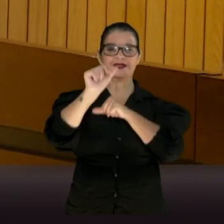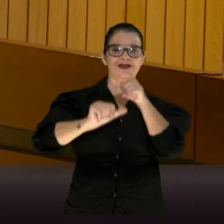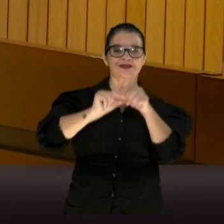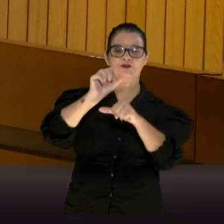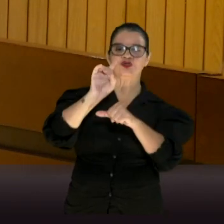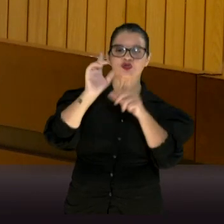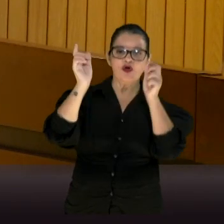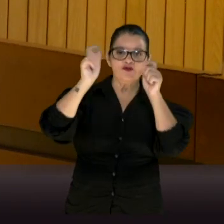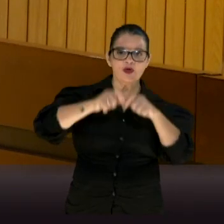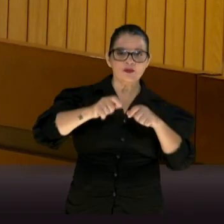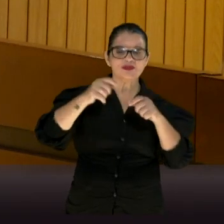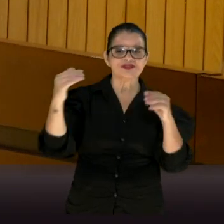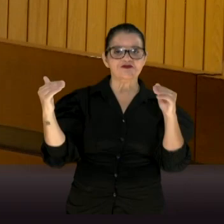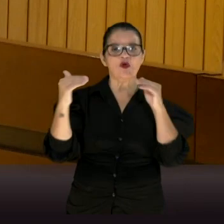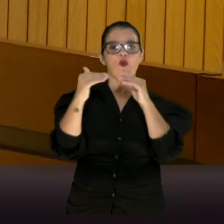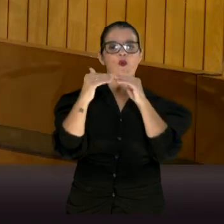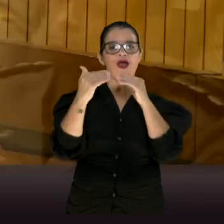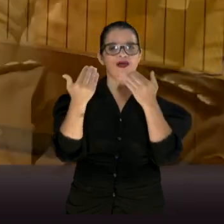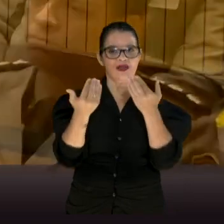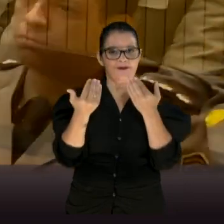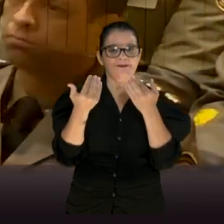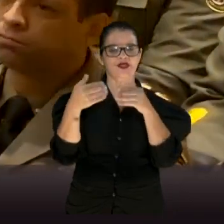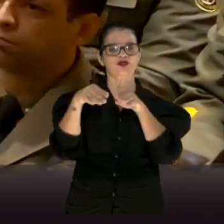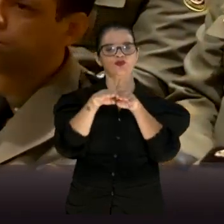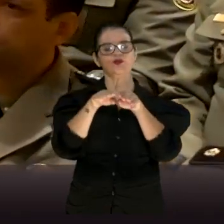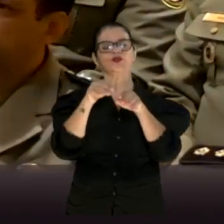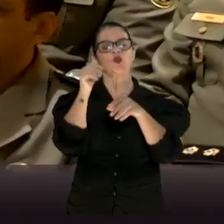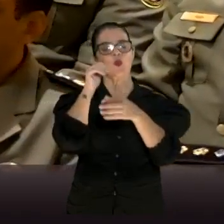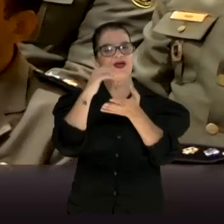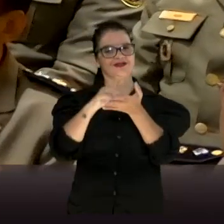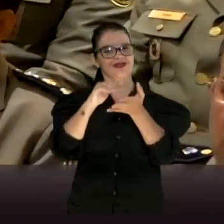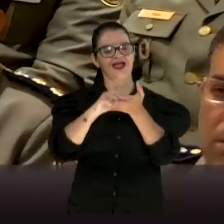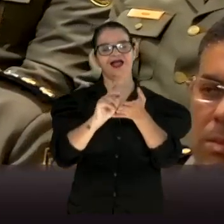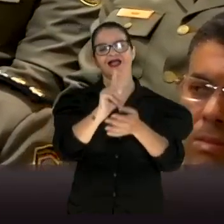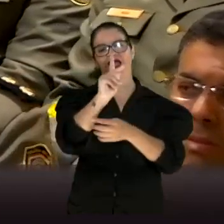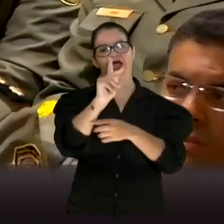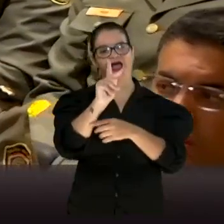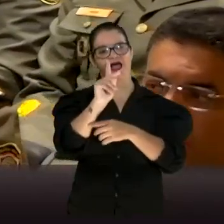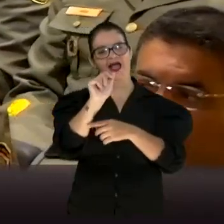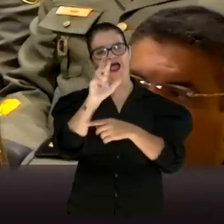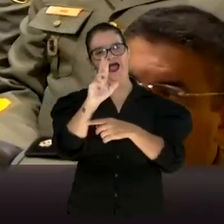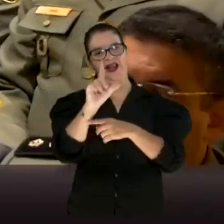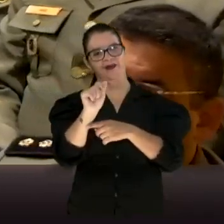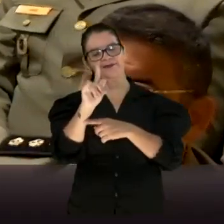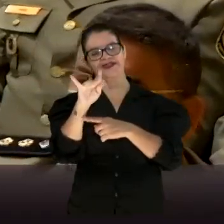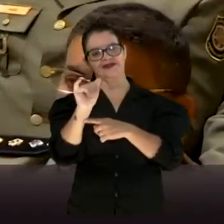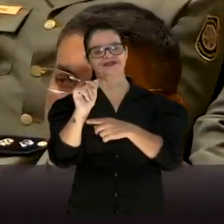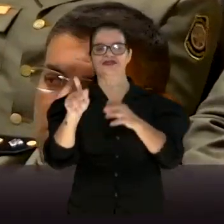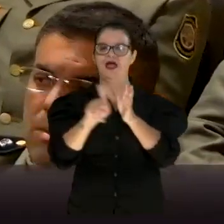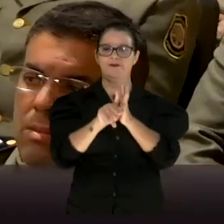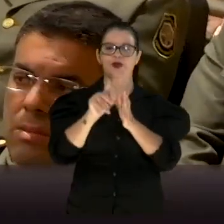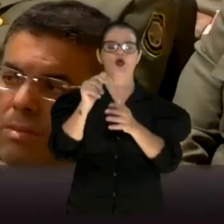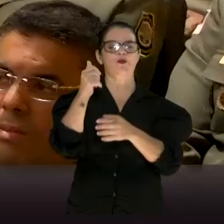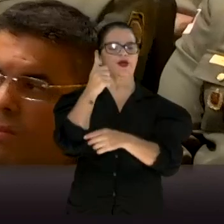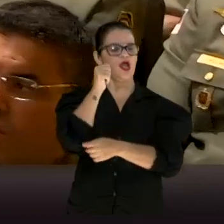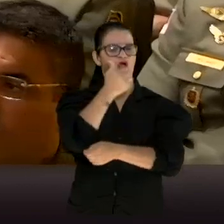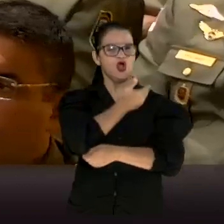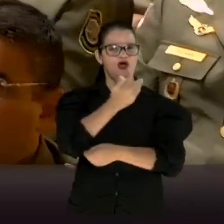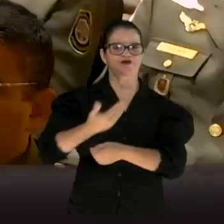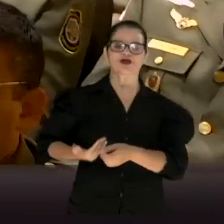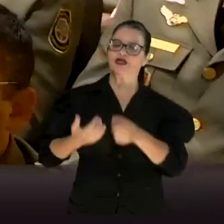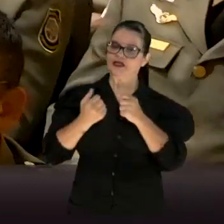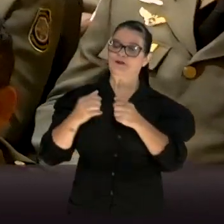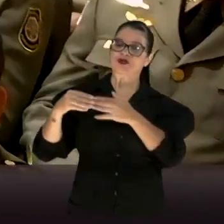essa mudança só foi possível no alinhamento com a secretária Carla Patrícia, que nos apoiou nisso, a própria governadora, de poder trazer